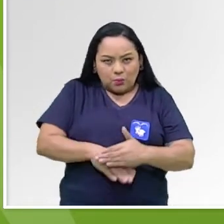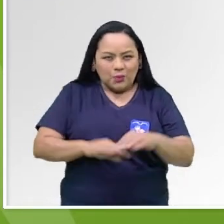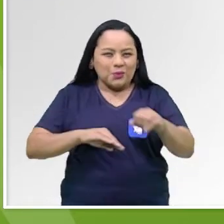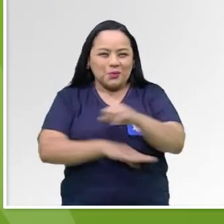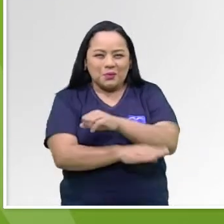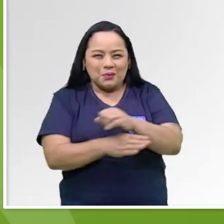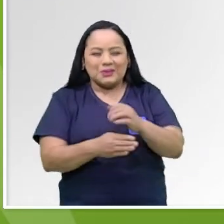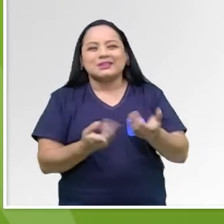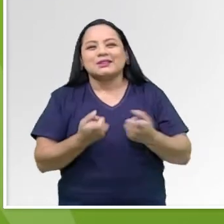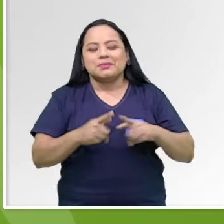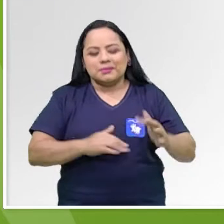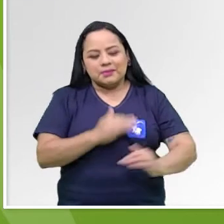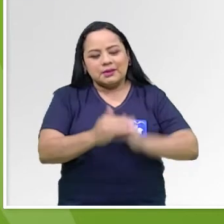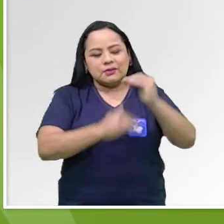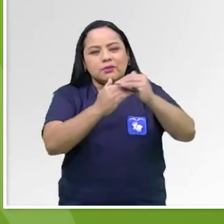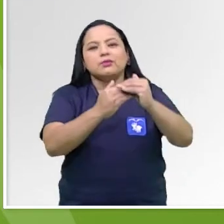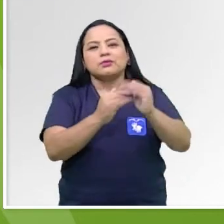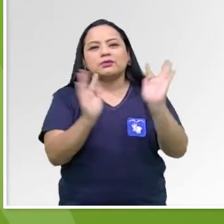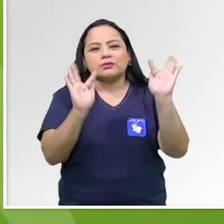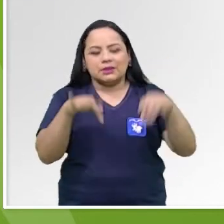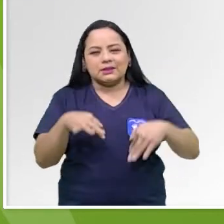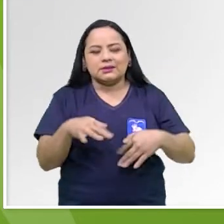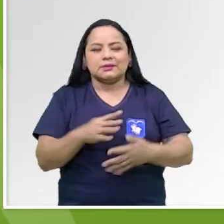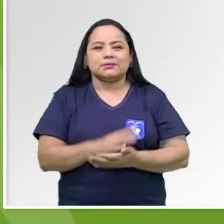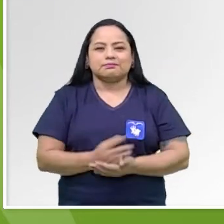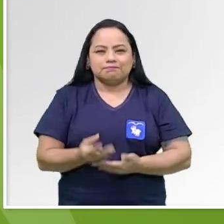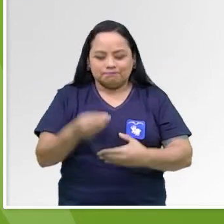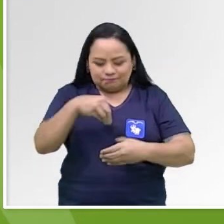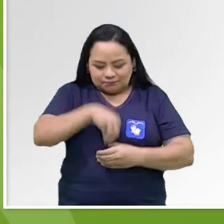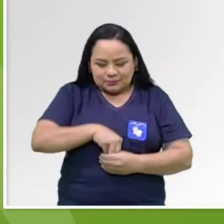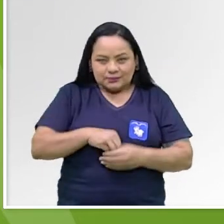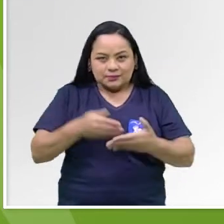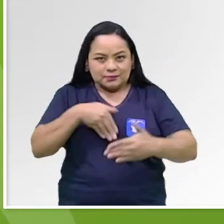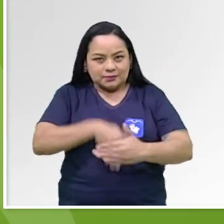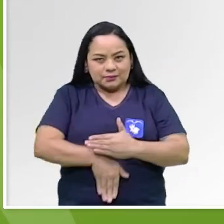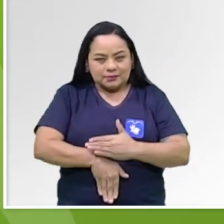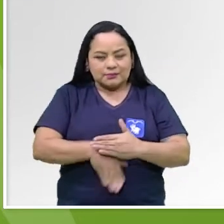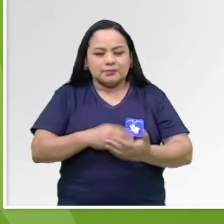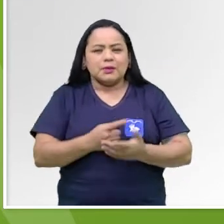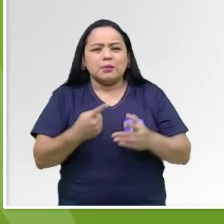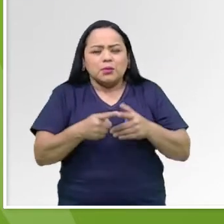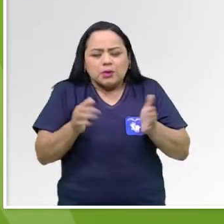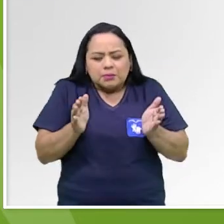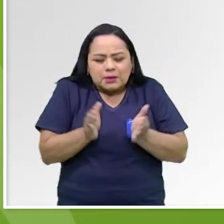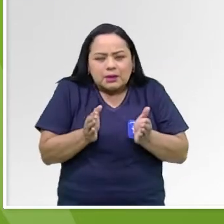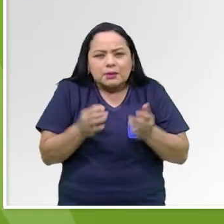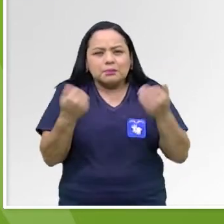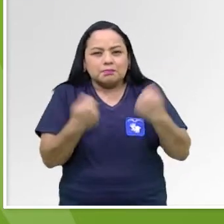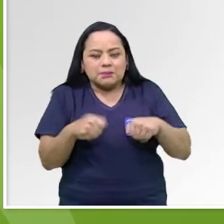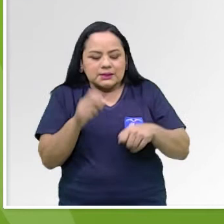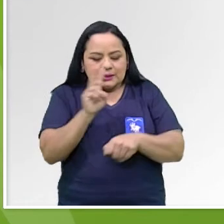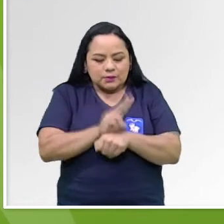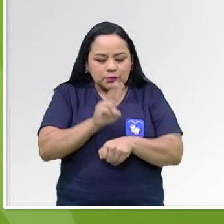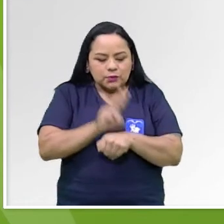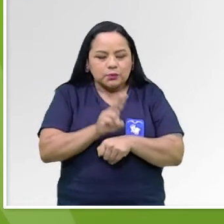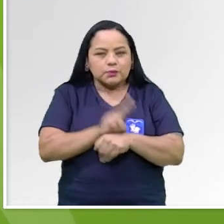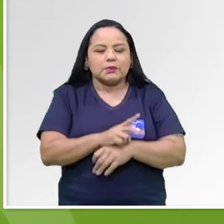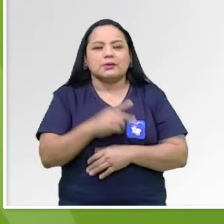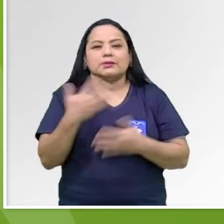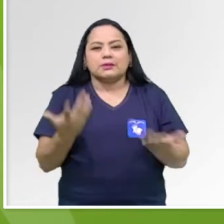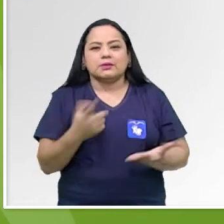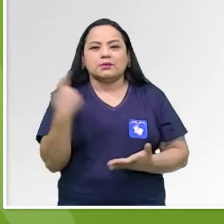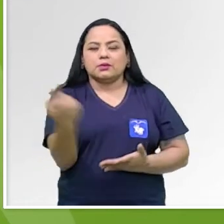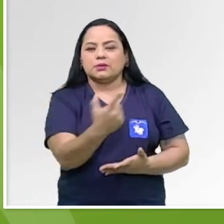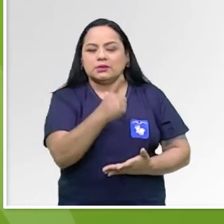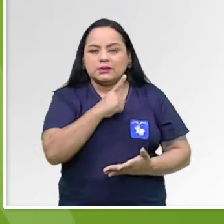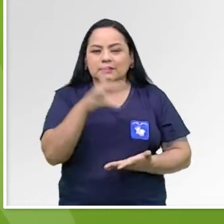eles terminam de se desenvolver lá. Então, como eles ainda estão muito pequenos, ainda necessitando de cuidados, então a gente tem aí,